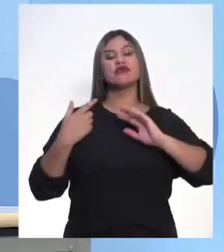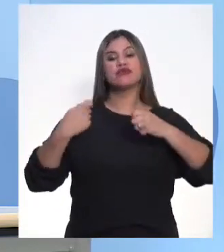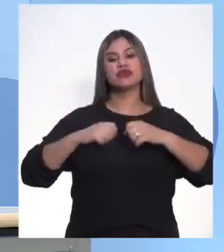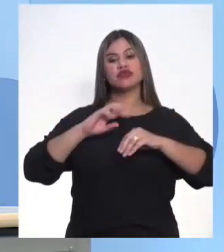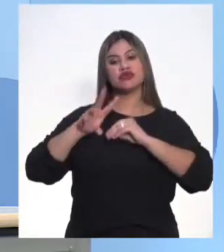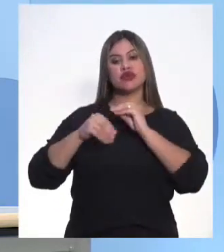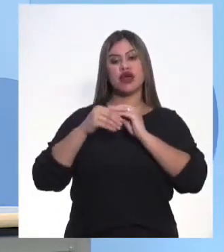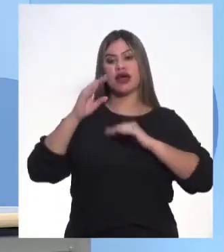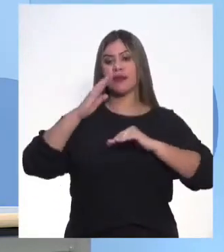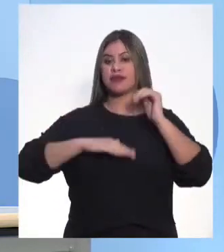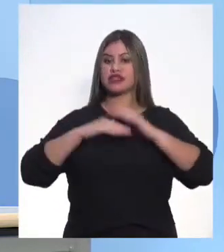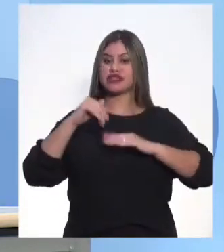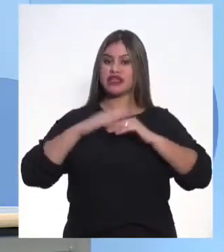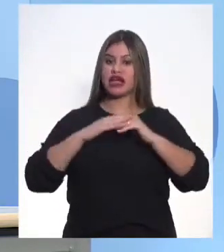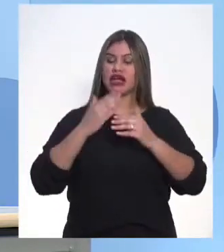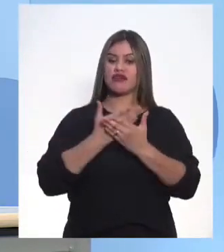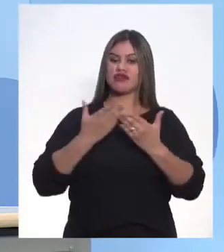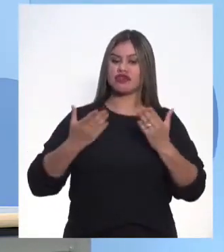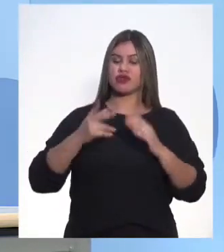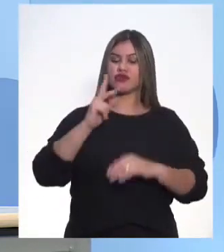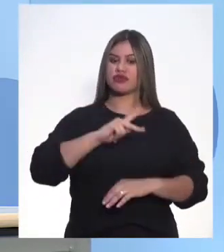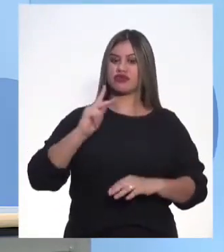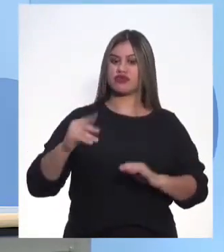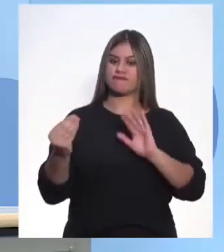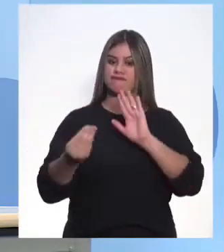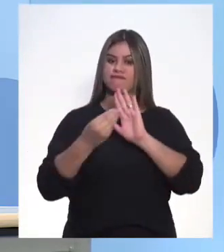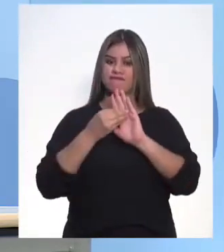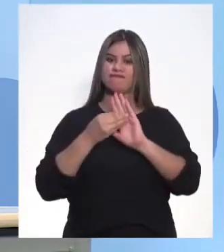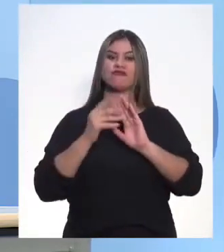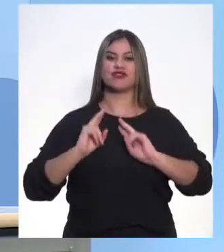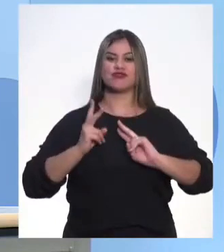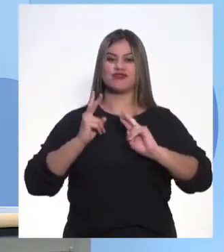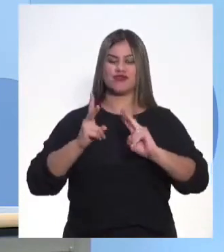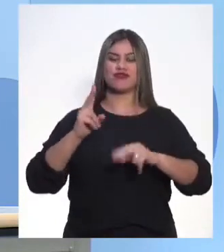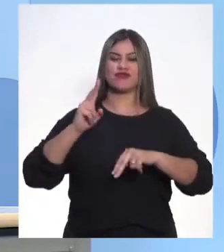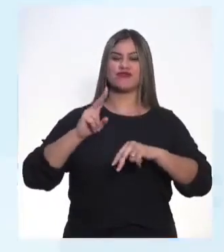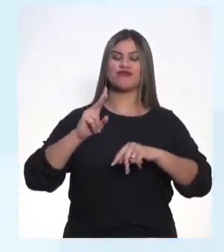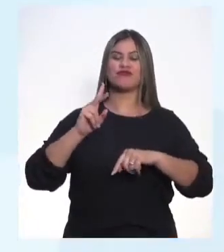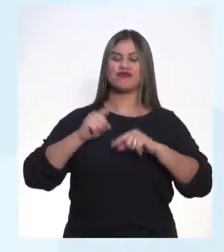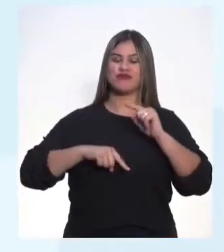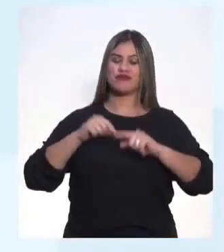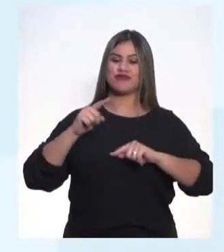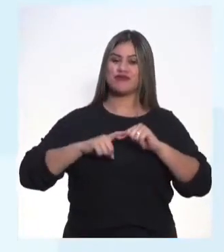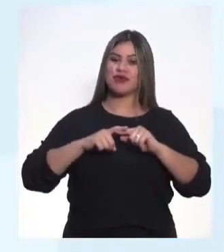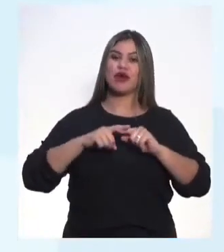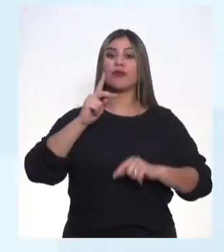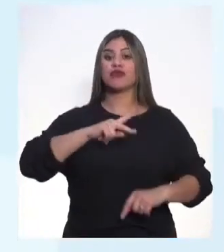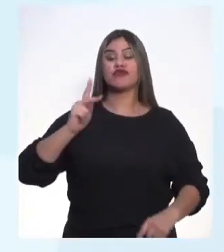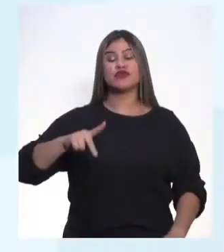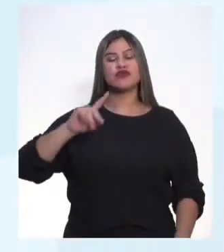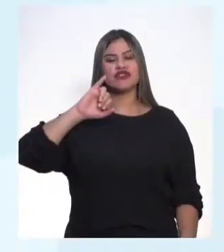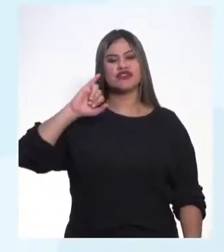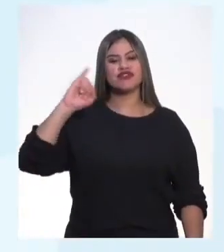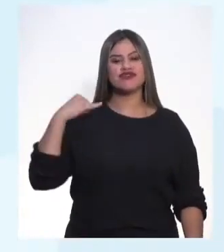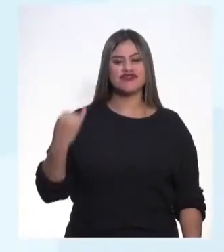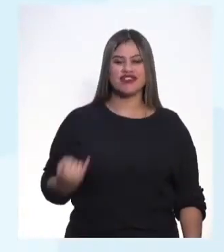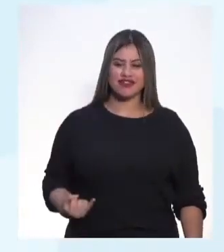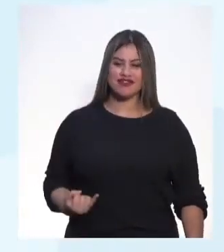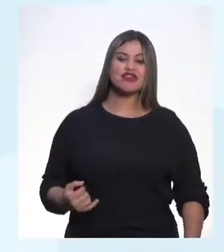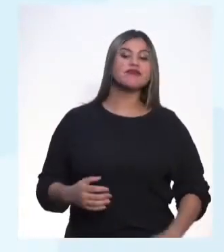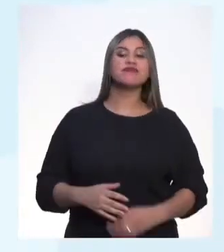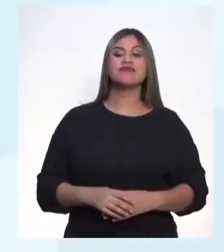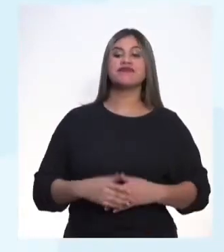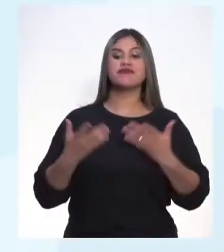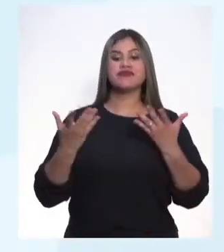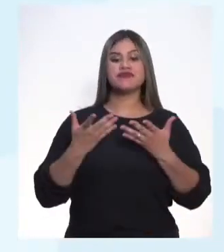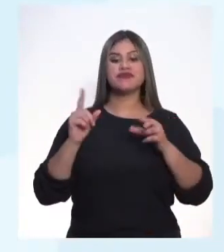nossa habilidade para você, professor, registrar e em seguida tocar a bola aí para a nossa ilustre Jennifer. A habilidade de hoje, gente, é a seguinte: reconhecer